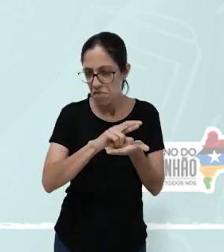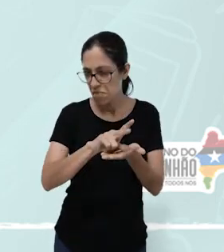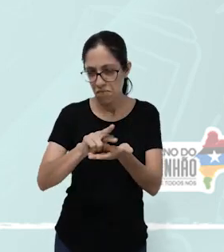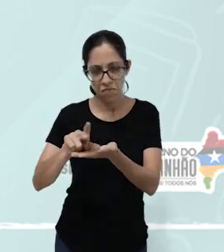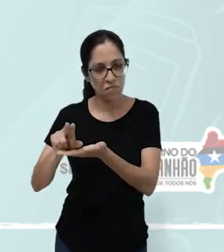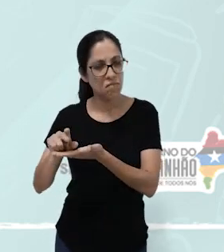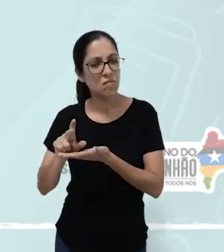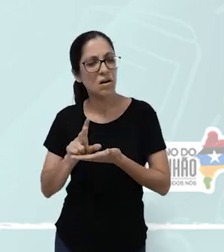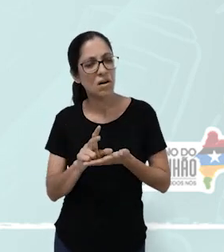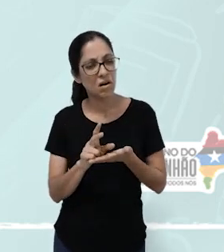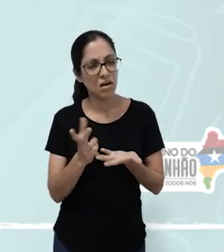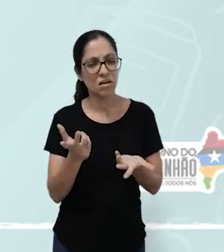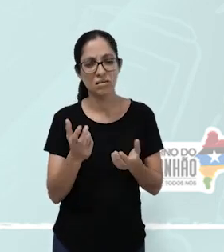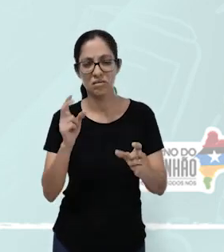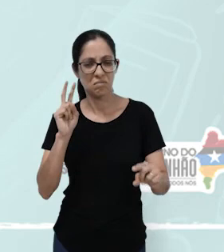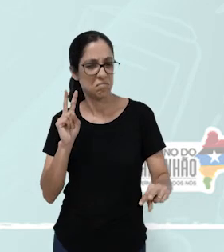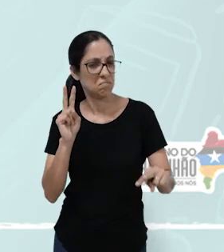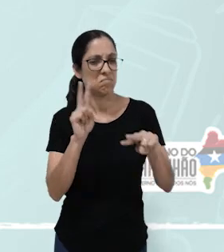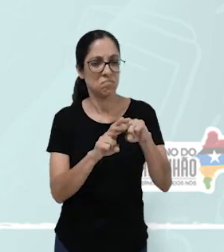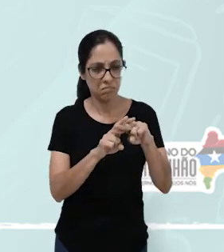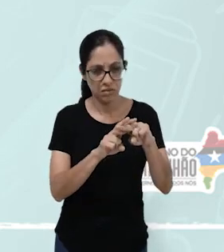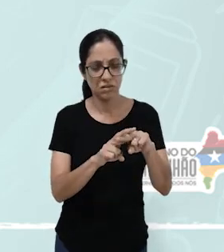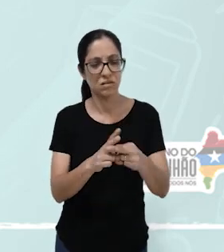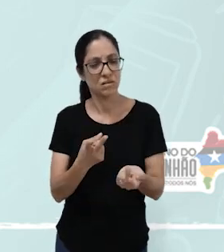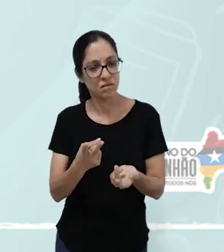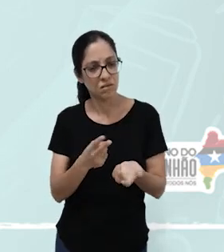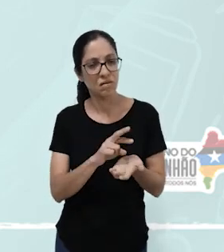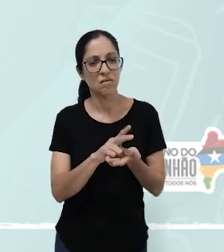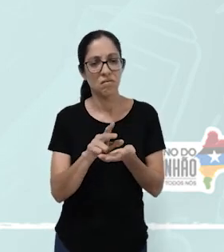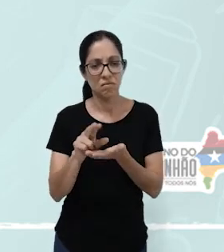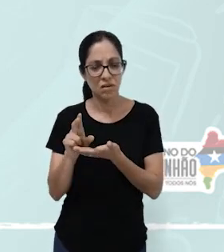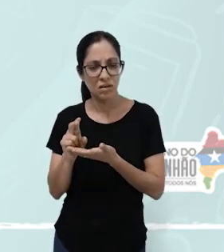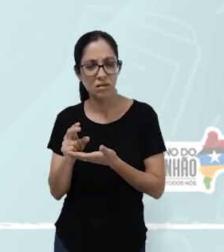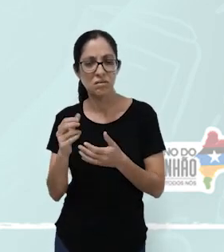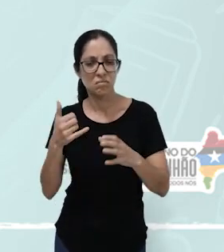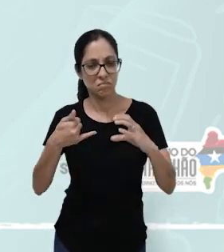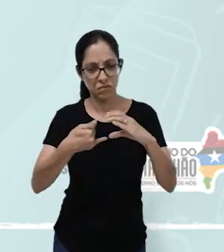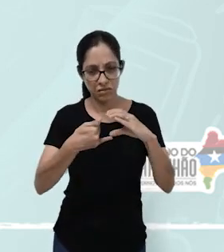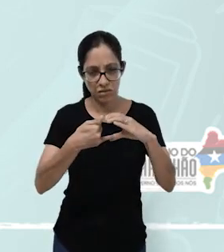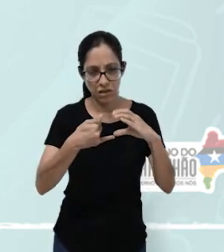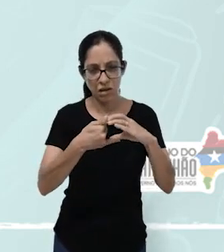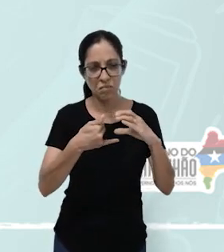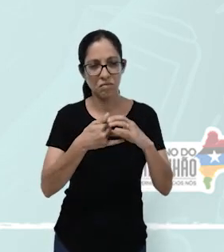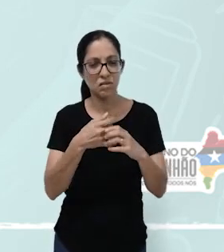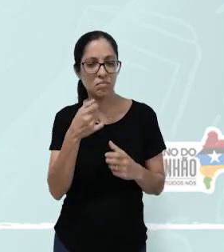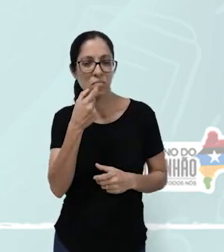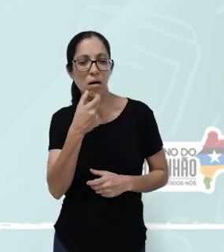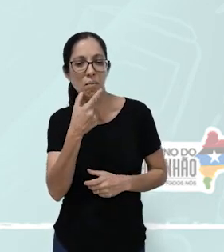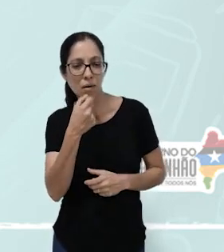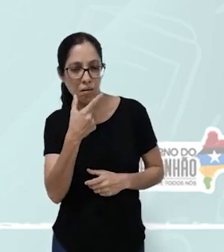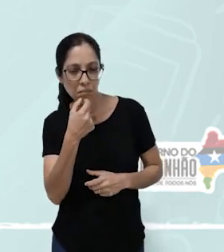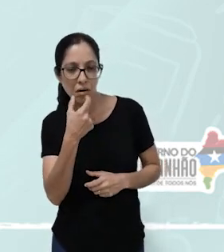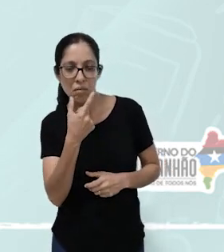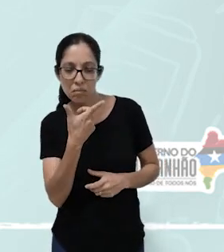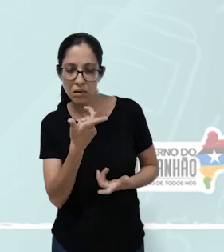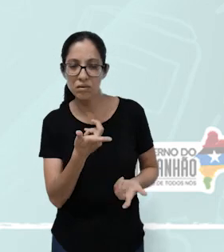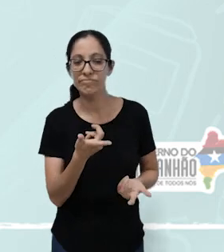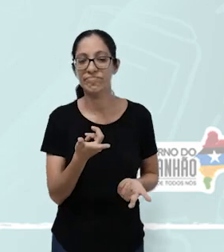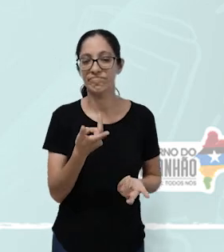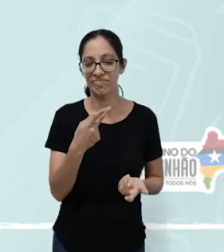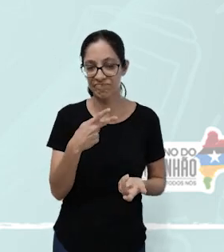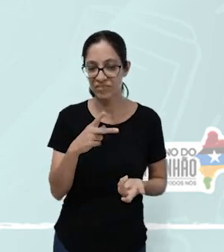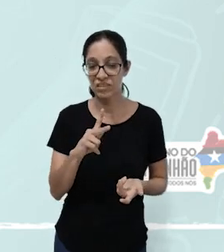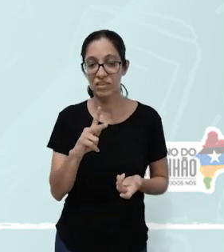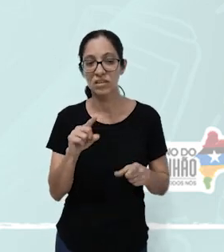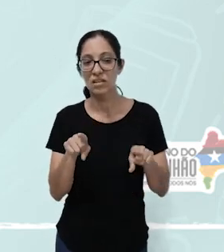com ele aí, foi preso várias vezes. Foram feitos vários memes no WhatsApp que o desmoralizavam. Existe